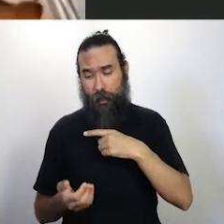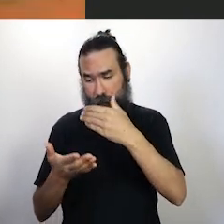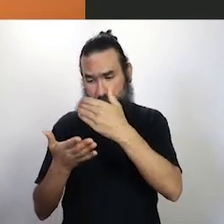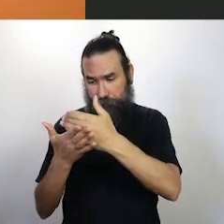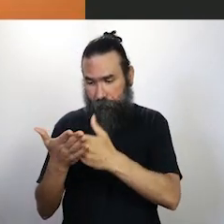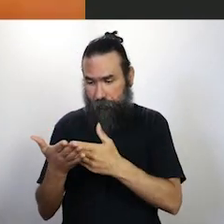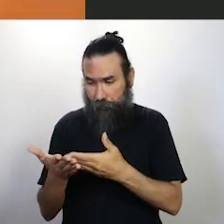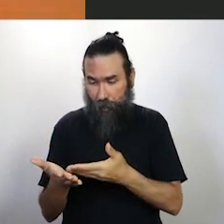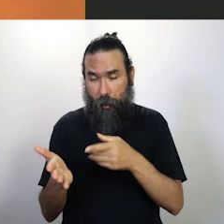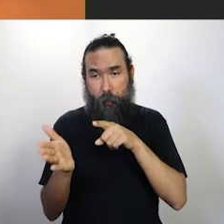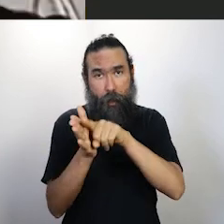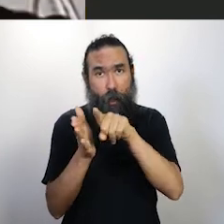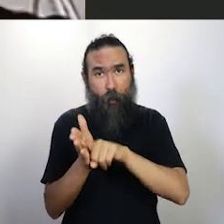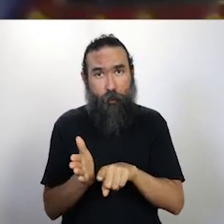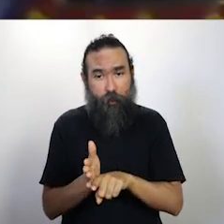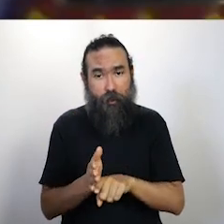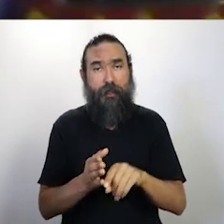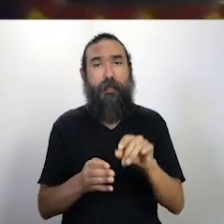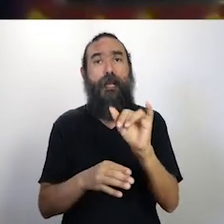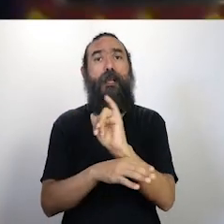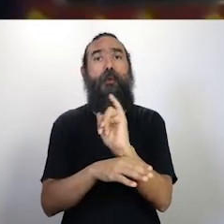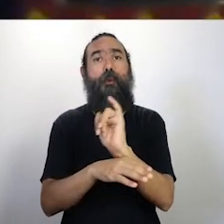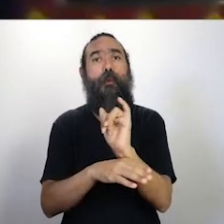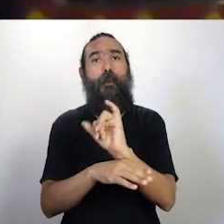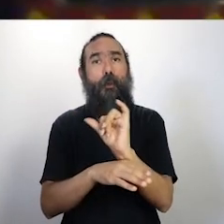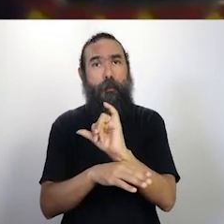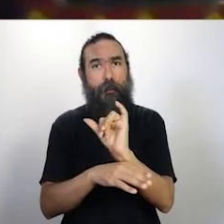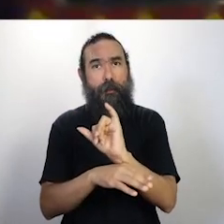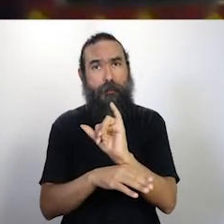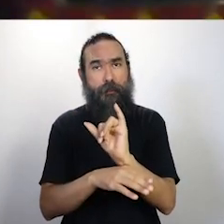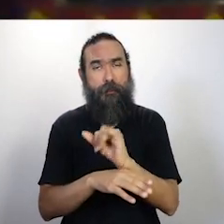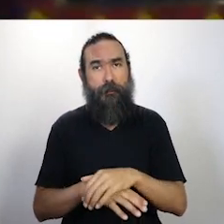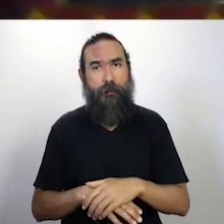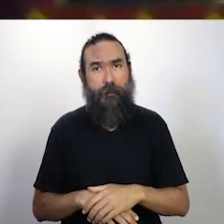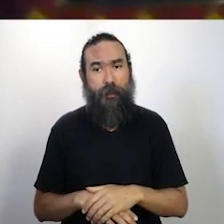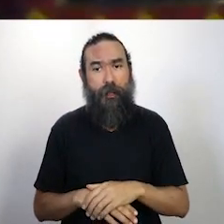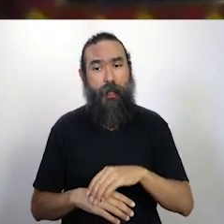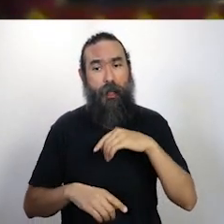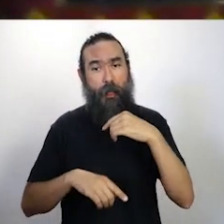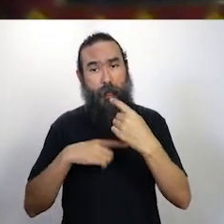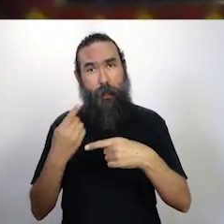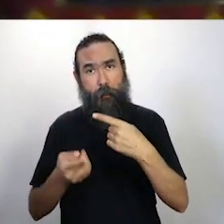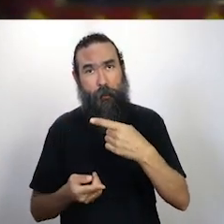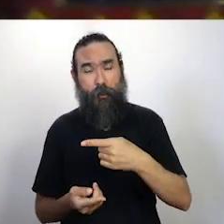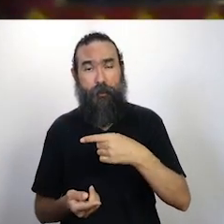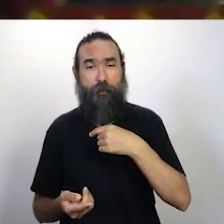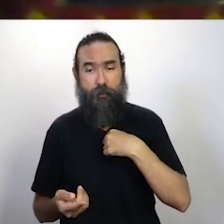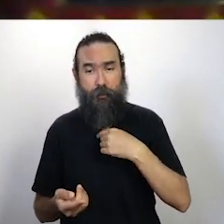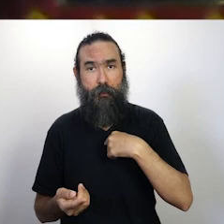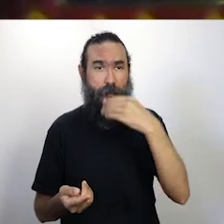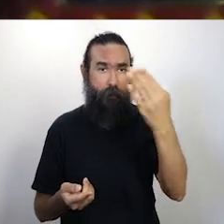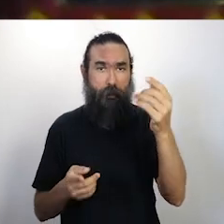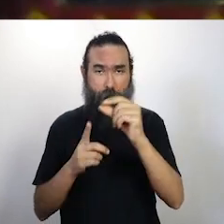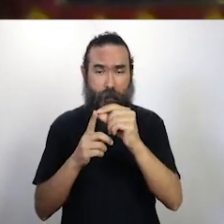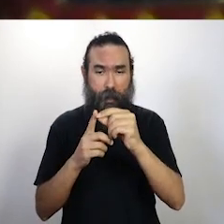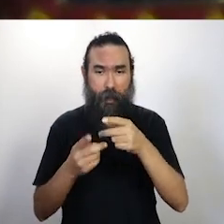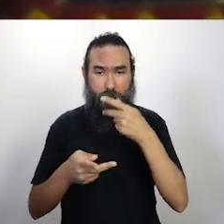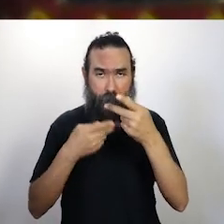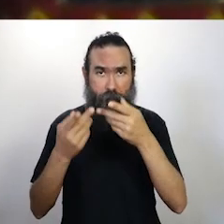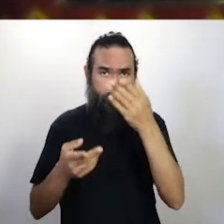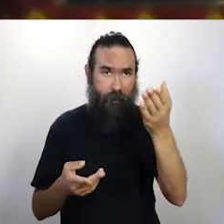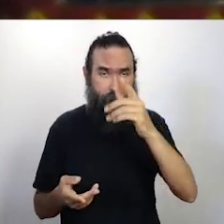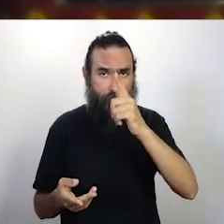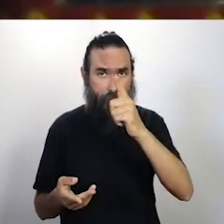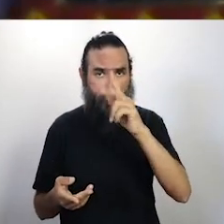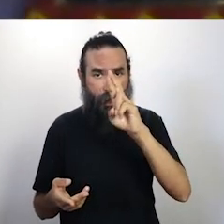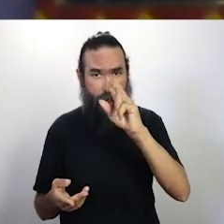ler as que tem no no Youtube e aí depois eu passo para a Graziene que está aqui conosco e ela vai